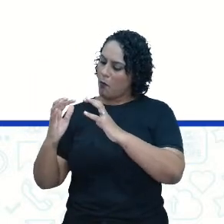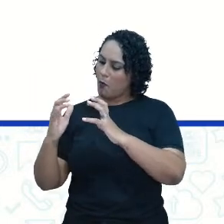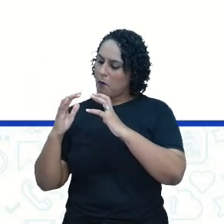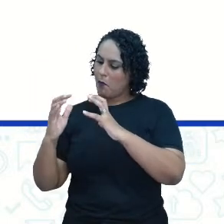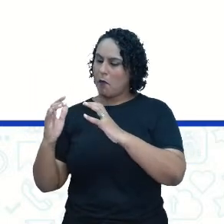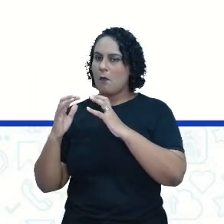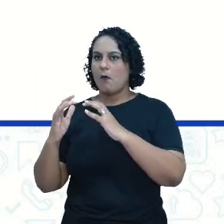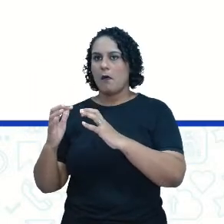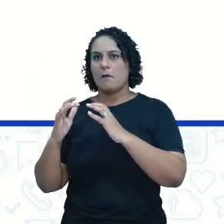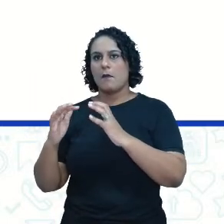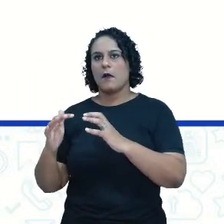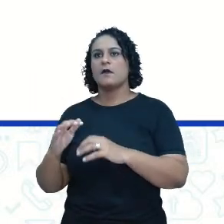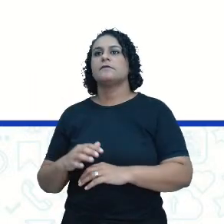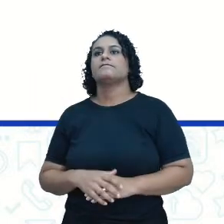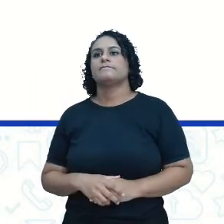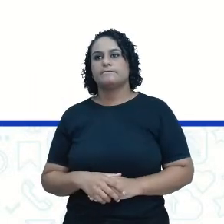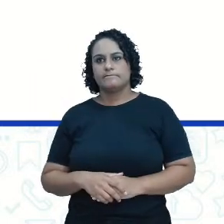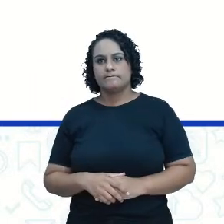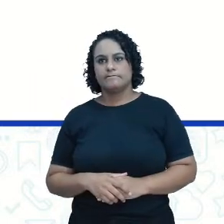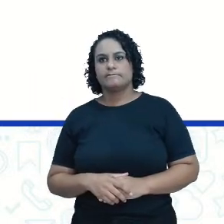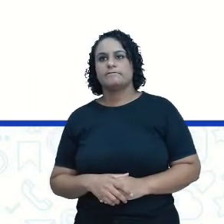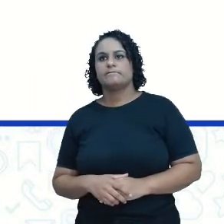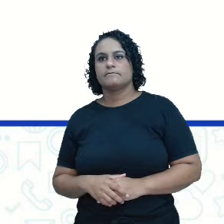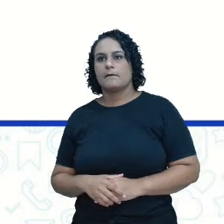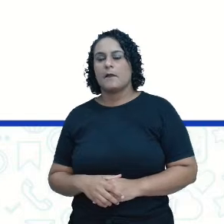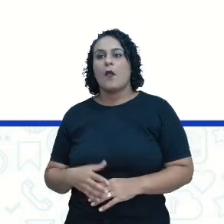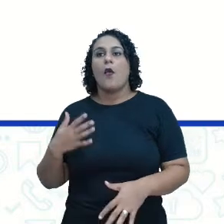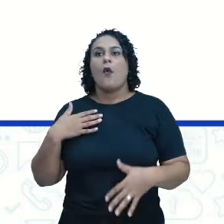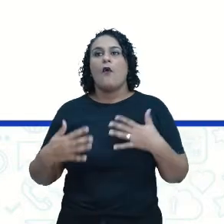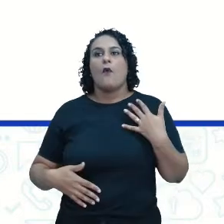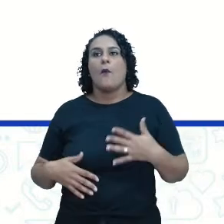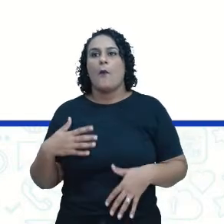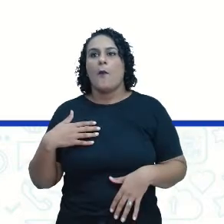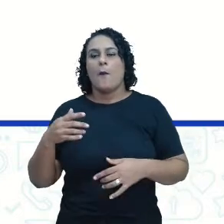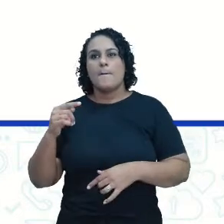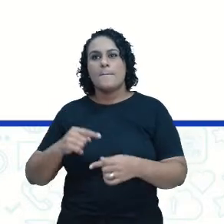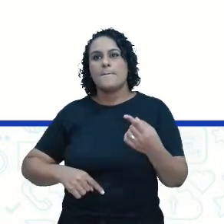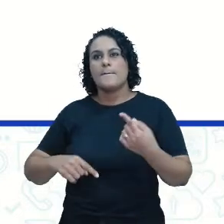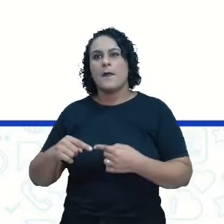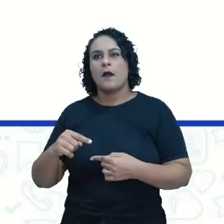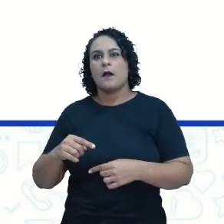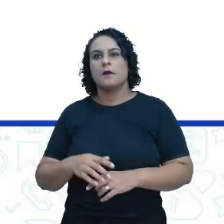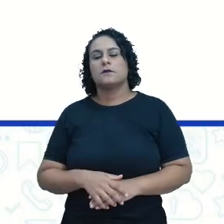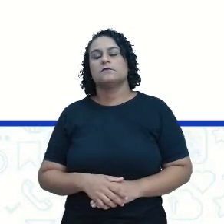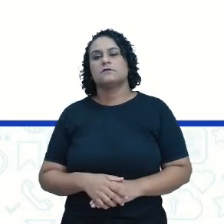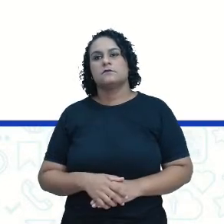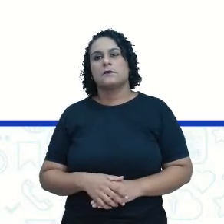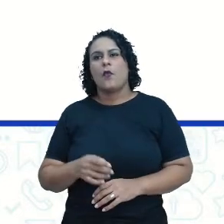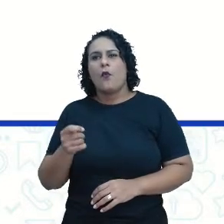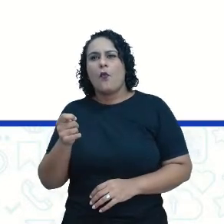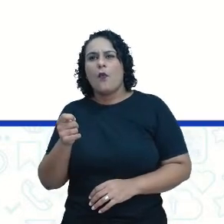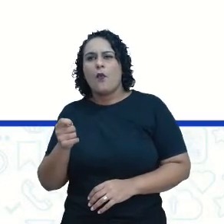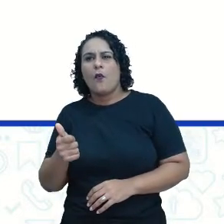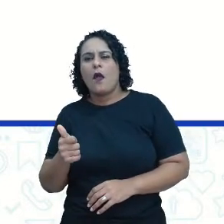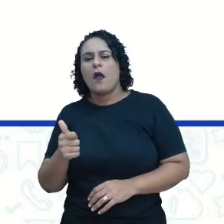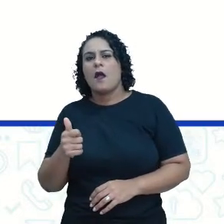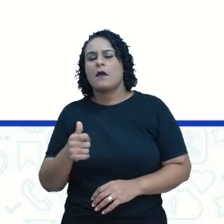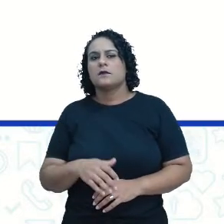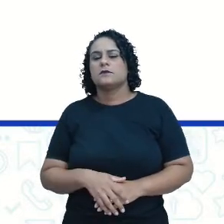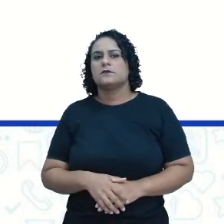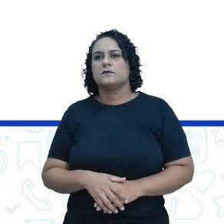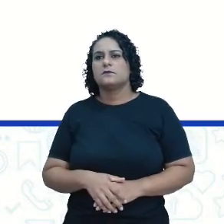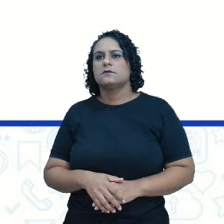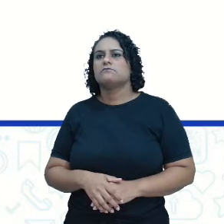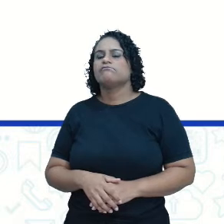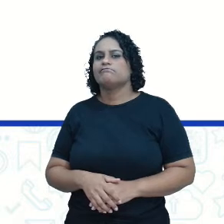né, 11h59, começaram as migrações humanas. Isso quer dizer que praticamente um minuto